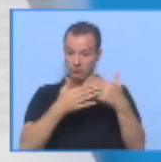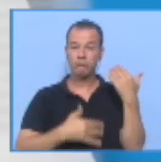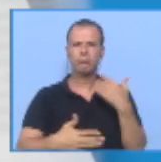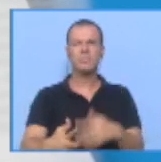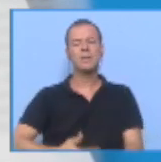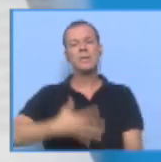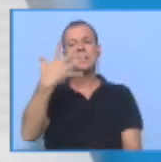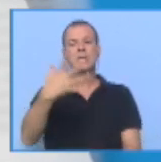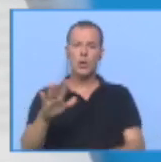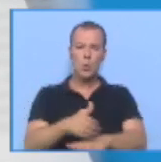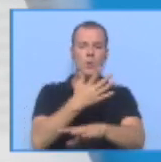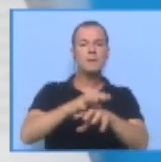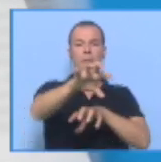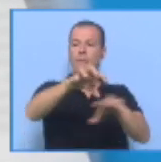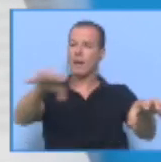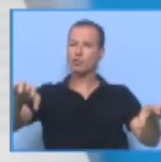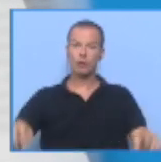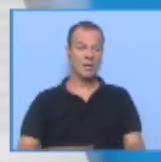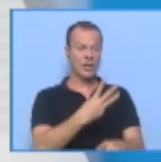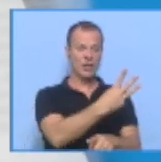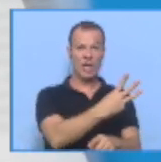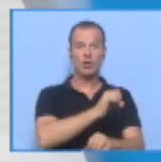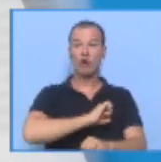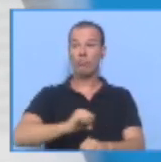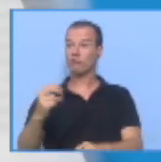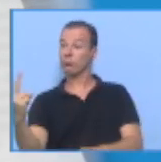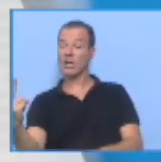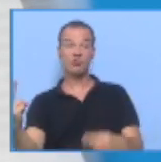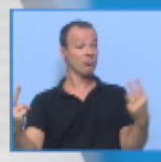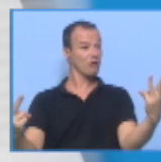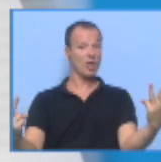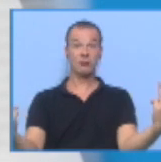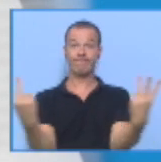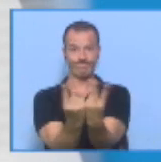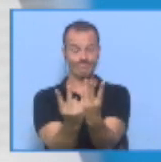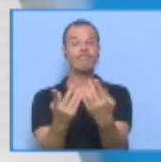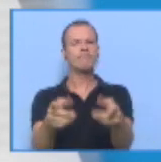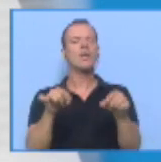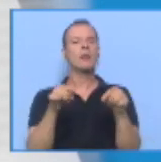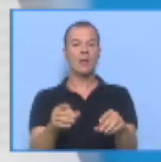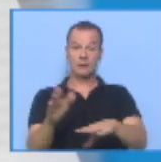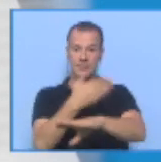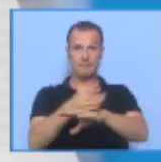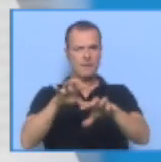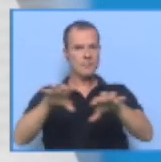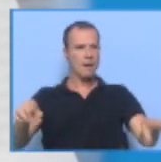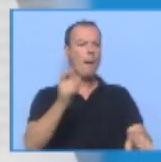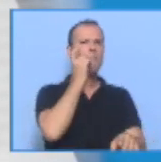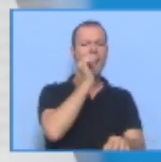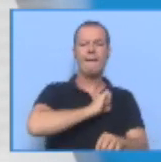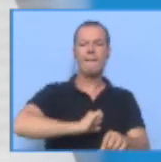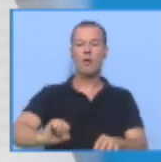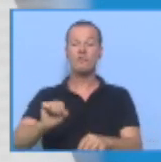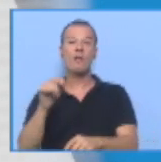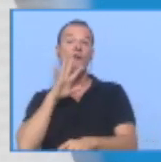5 divididos numa casa: 3 contra 2 e 2 contra 3. Estarão divididos o pai contra o